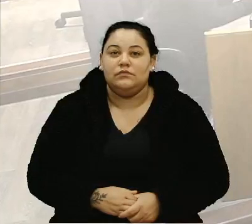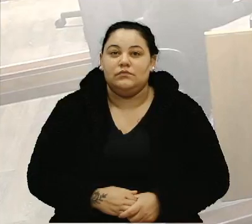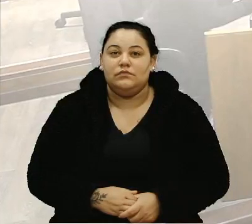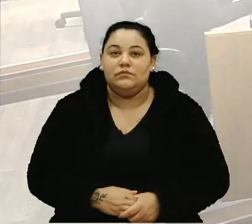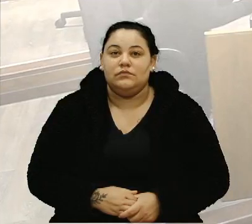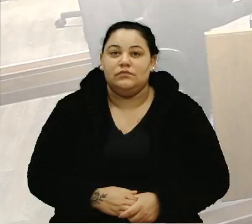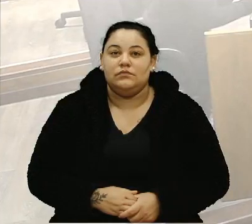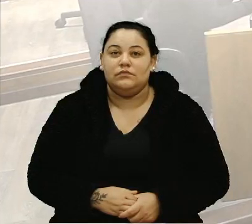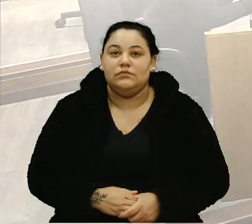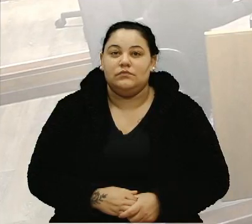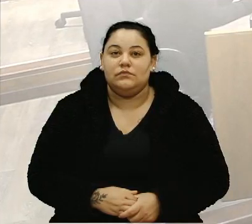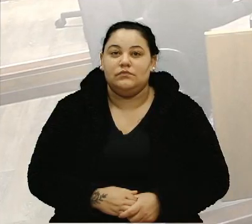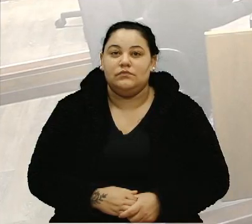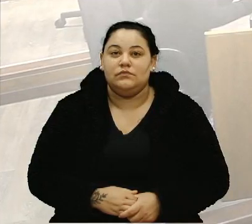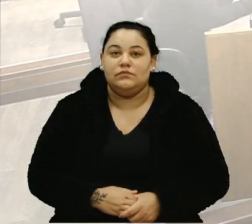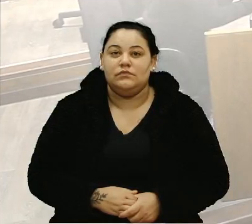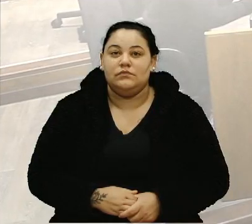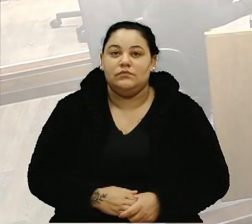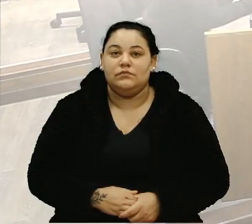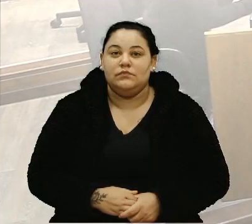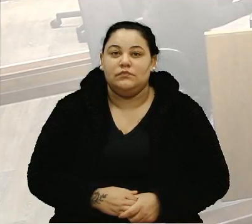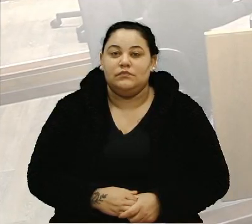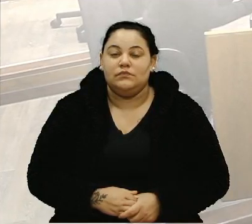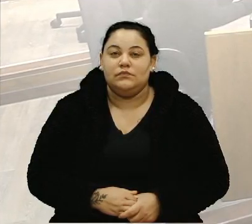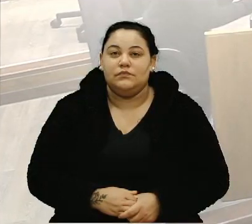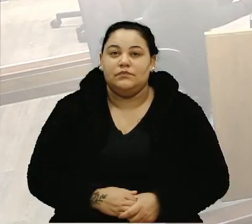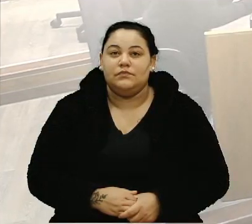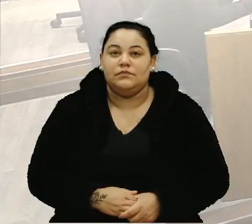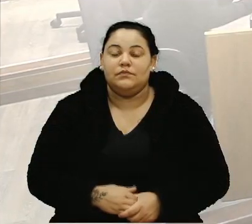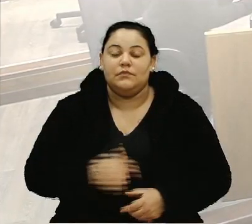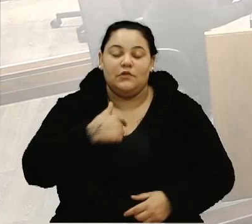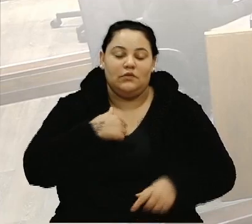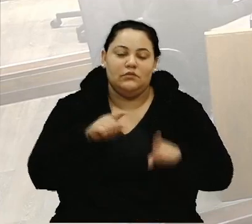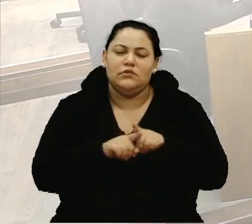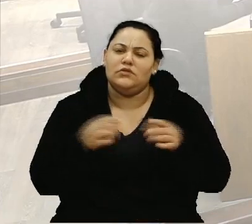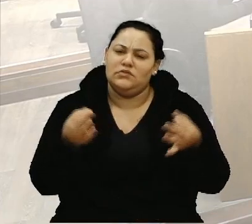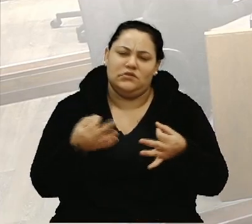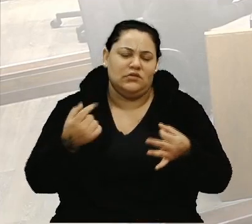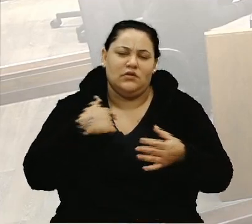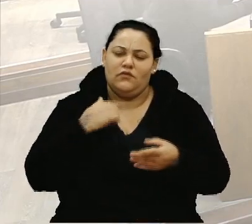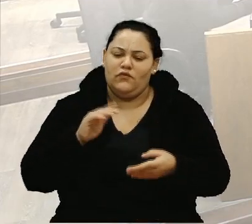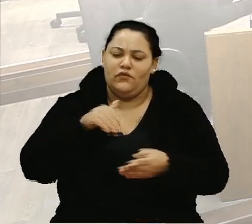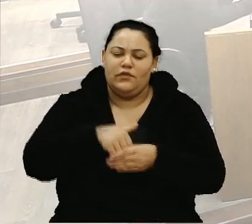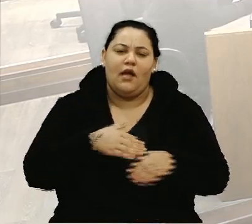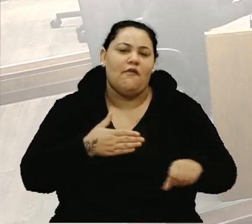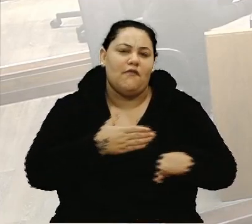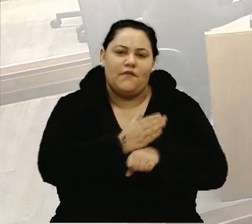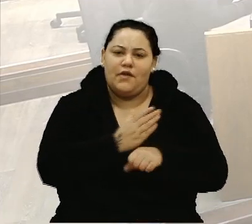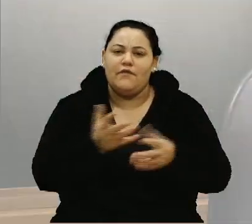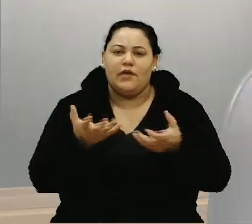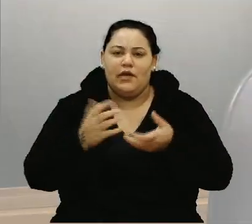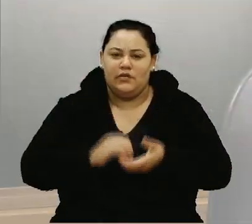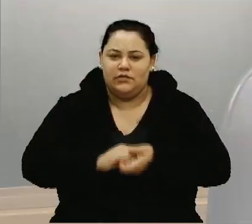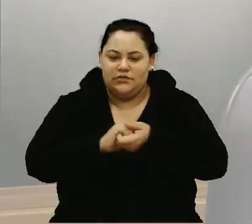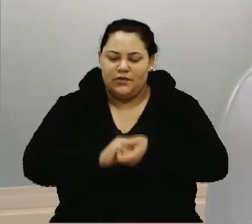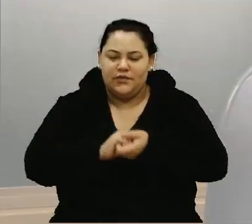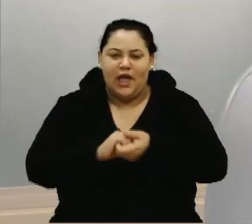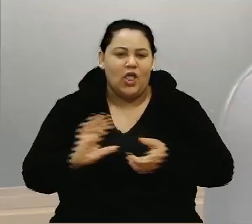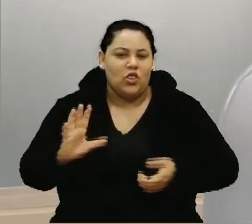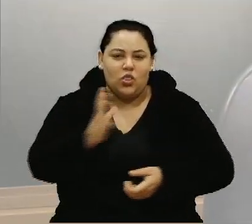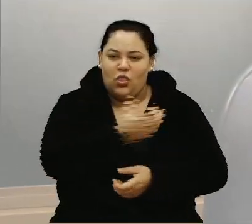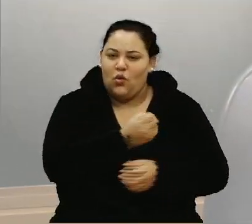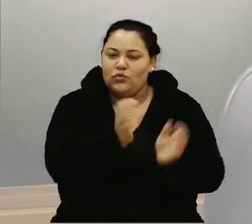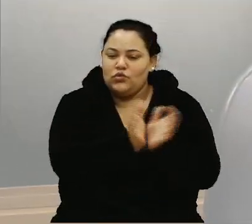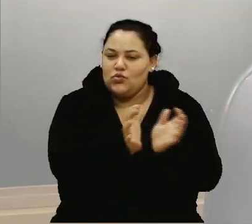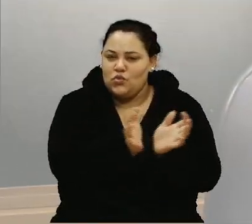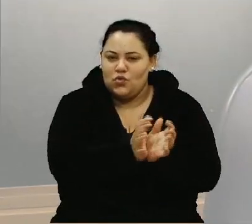Eu também, com certeza, nós vamos votar favorável, né? Quero também saudar Geraldo, todo mundo da